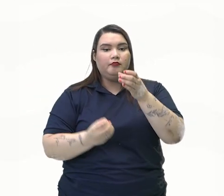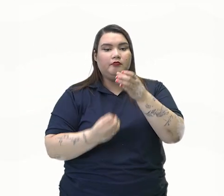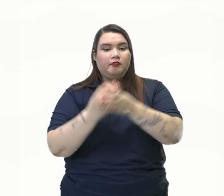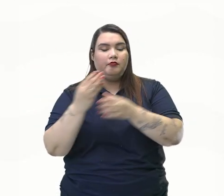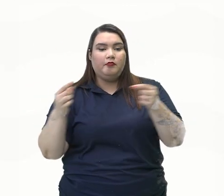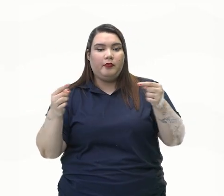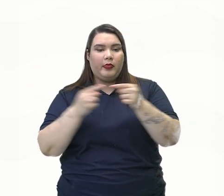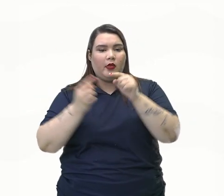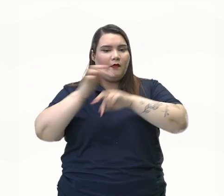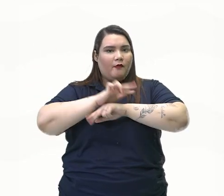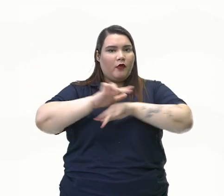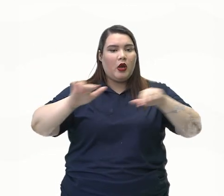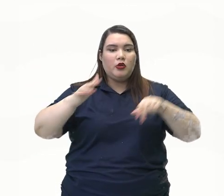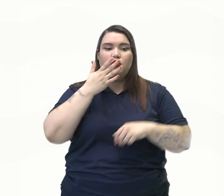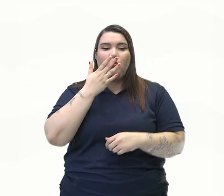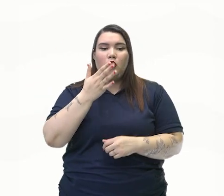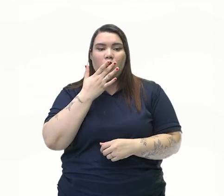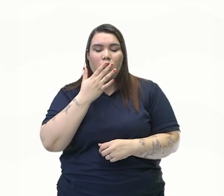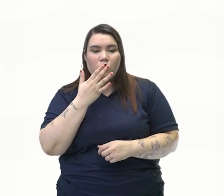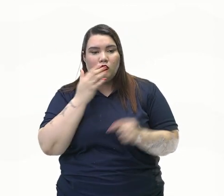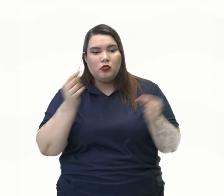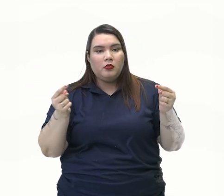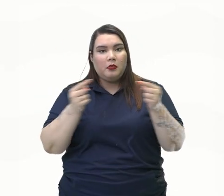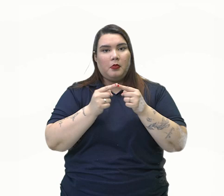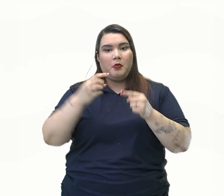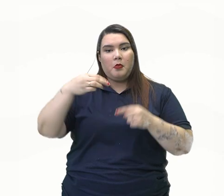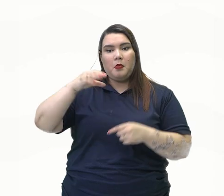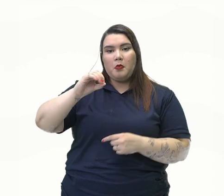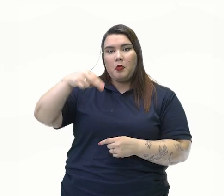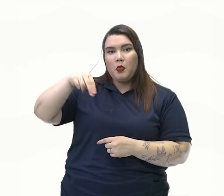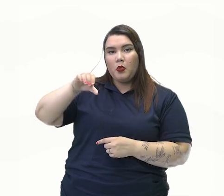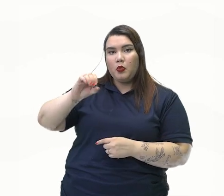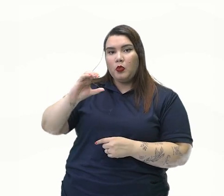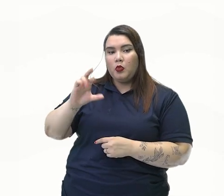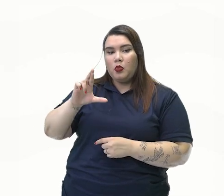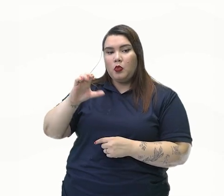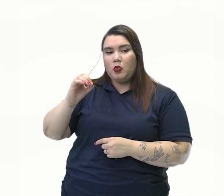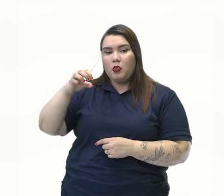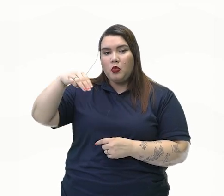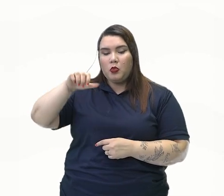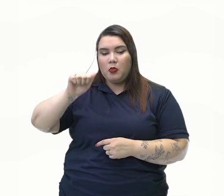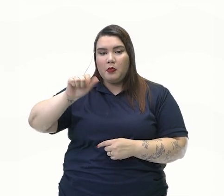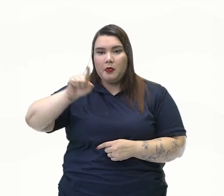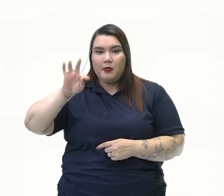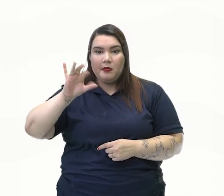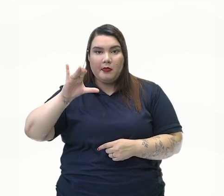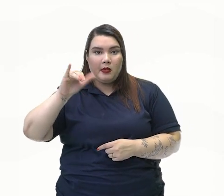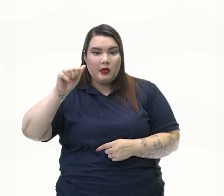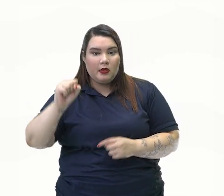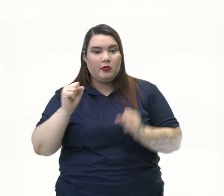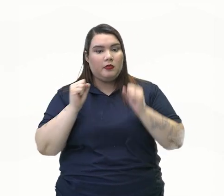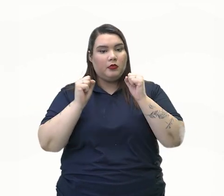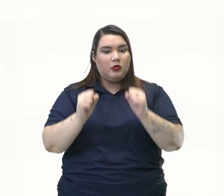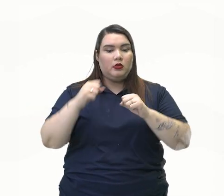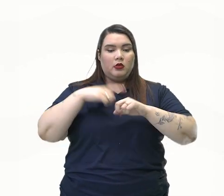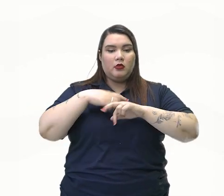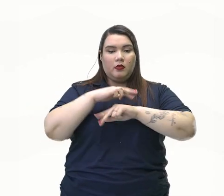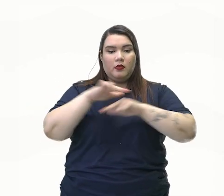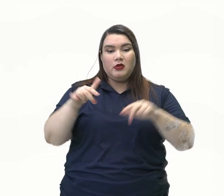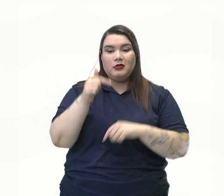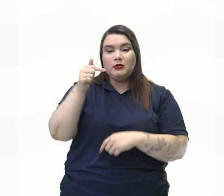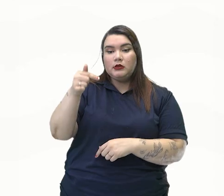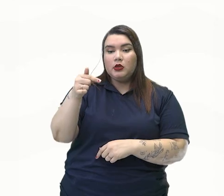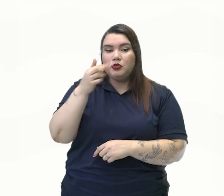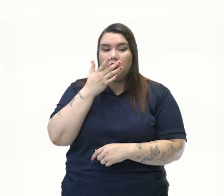É constituída de uma infinidade de cores monocromáticas, que podem